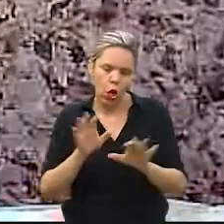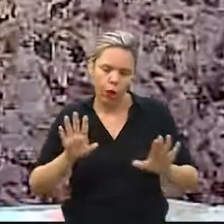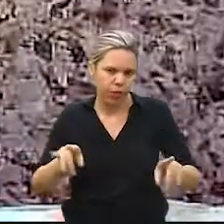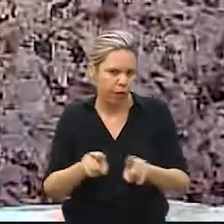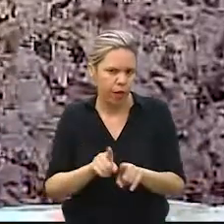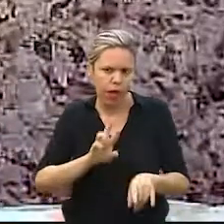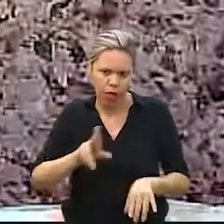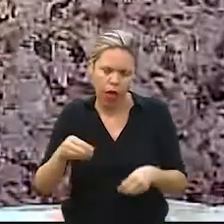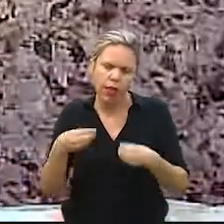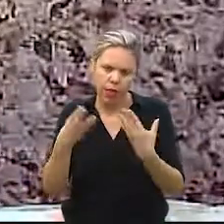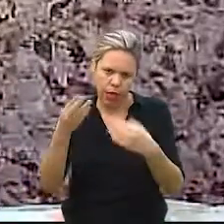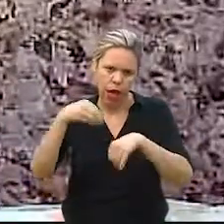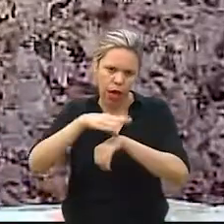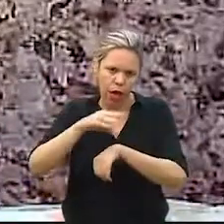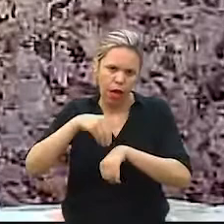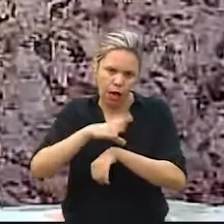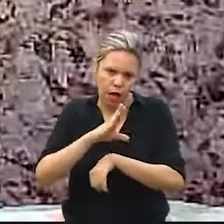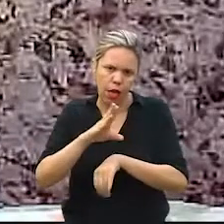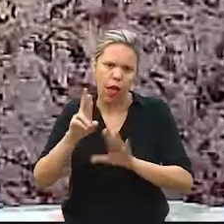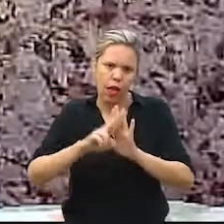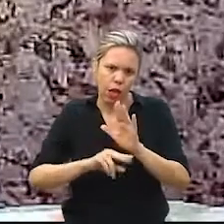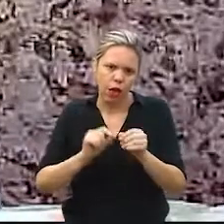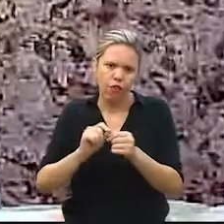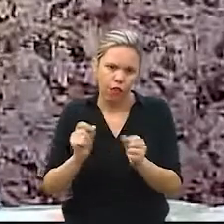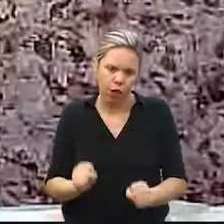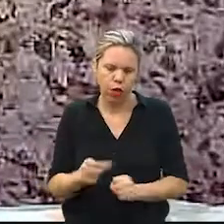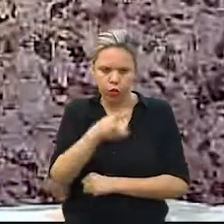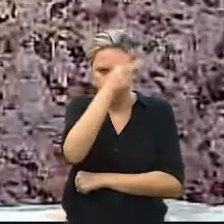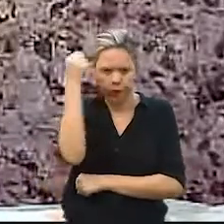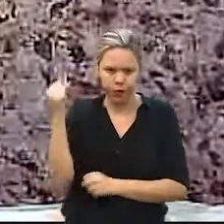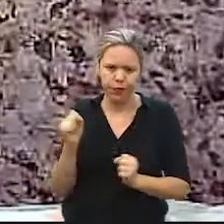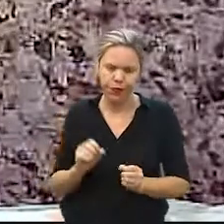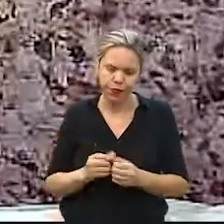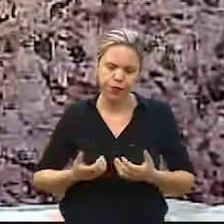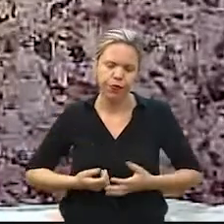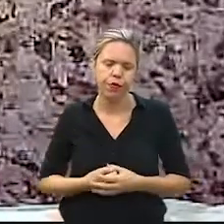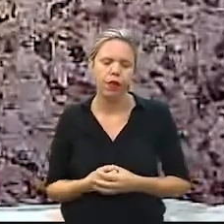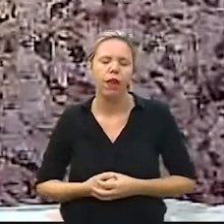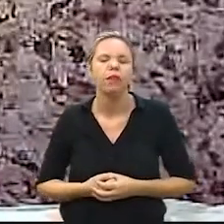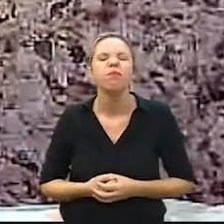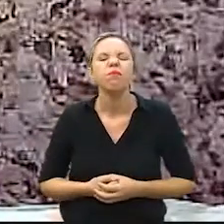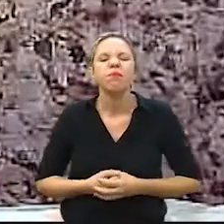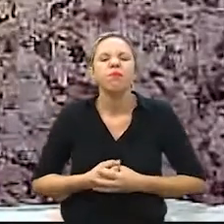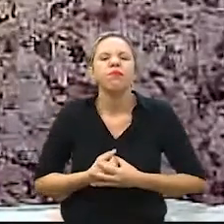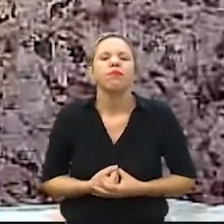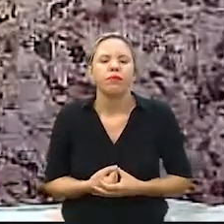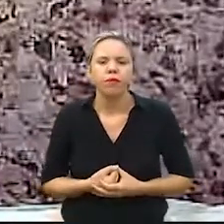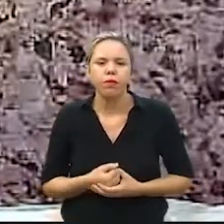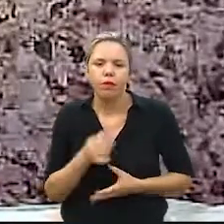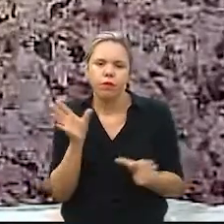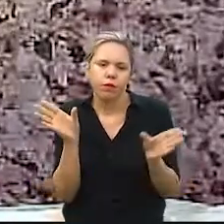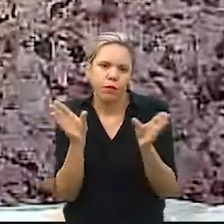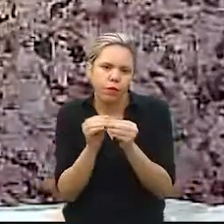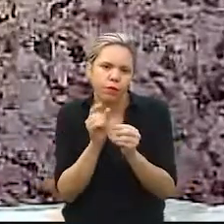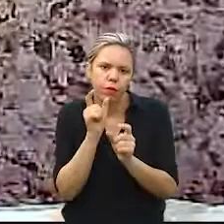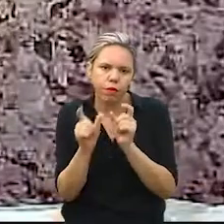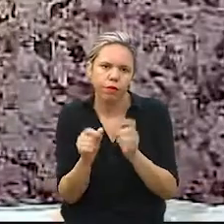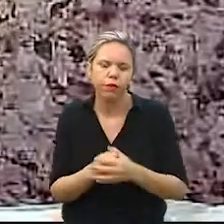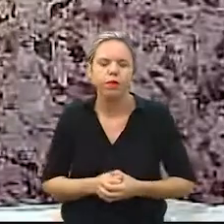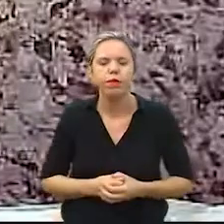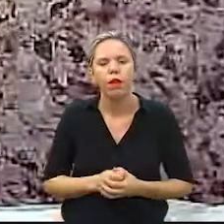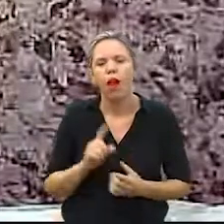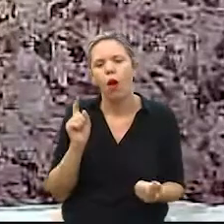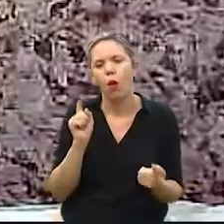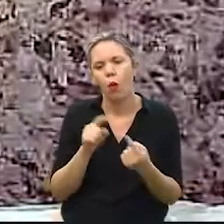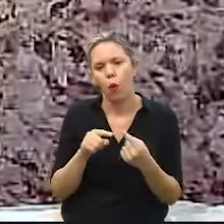dá as diretrizes do que o Poder Executivo vai poder fazer. Acho que, em rápidas palavras, esse é